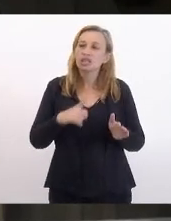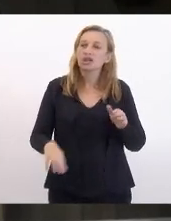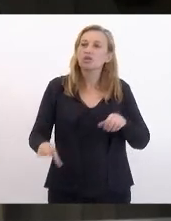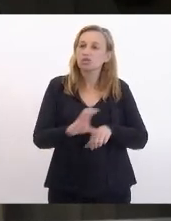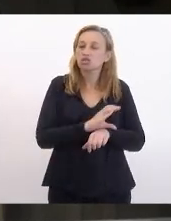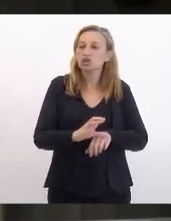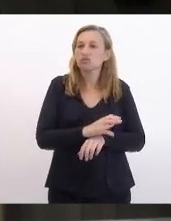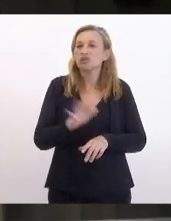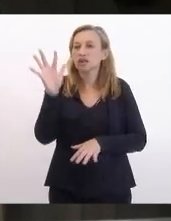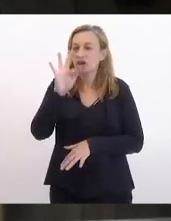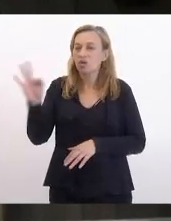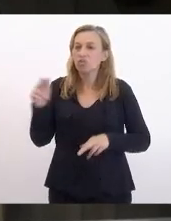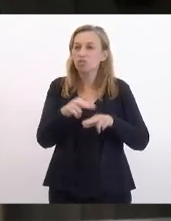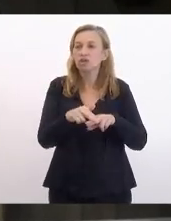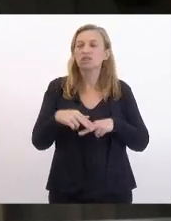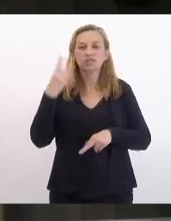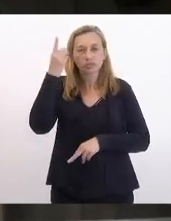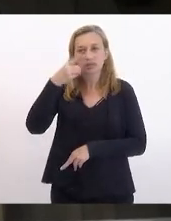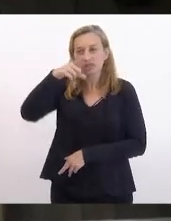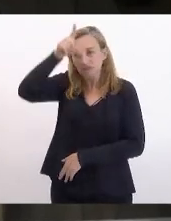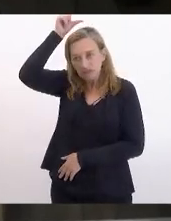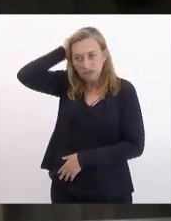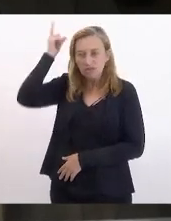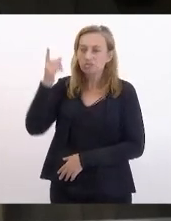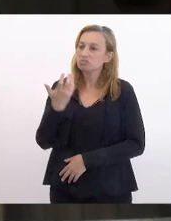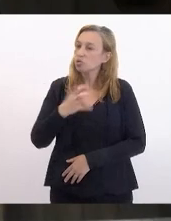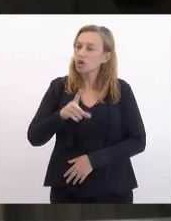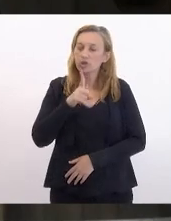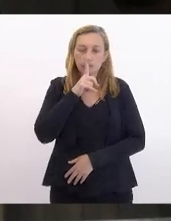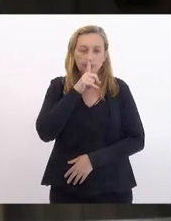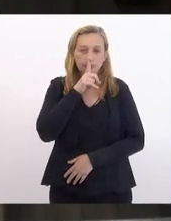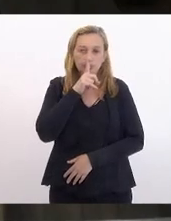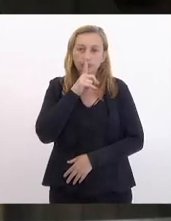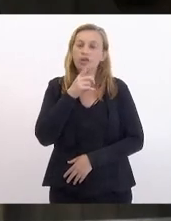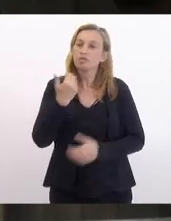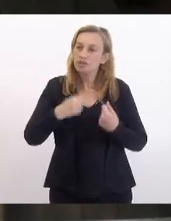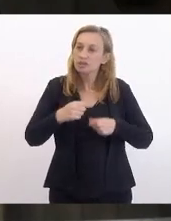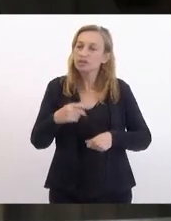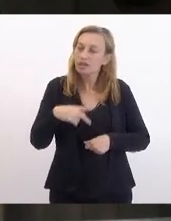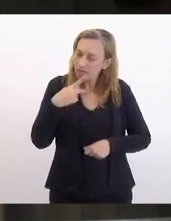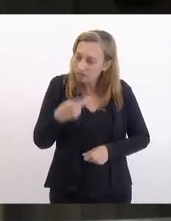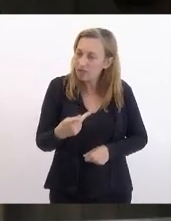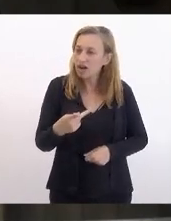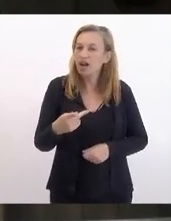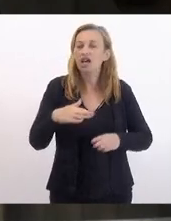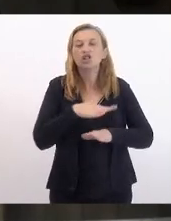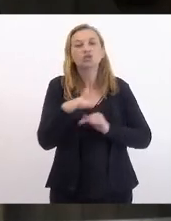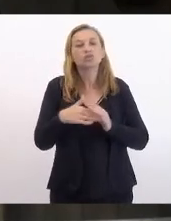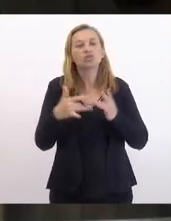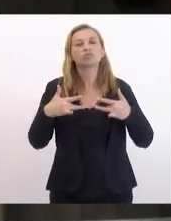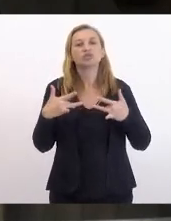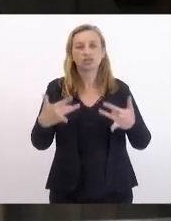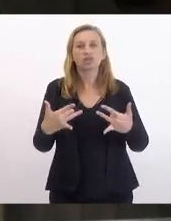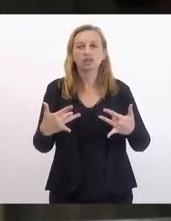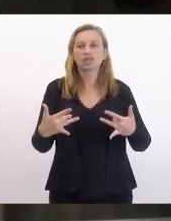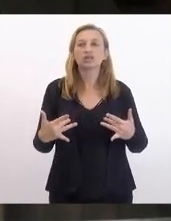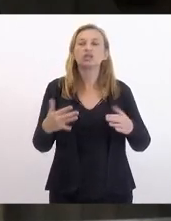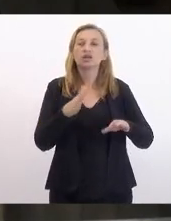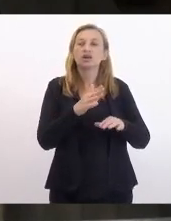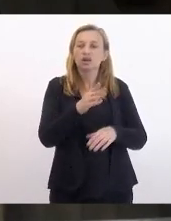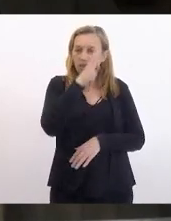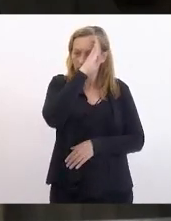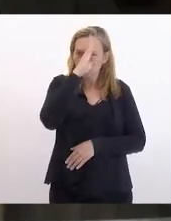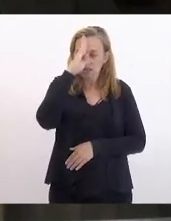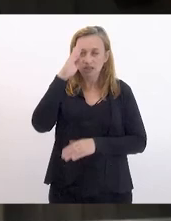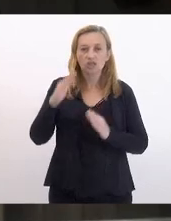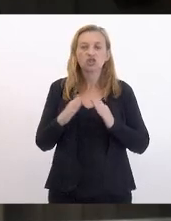Constituição Federal por isso Deputado Luiz Paulo não quero deixar passar em silêncio essa denúncia esse fato toda minha solidariedade à comunidade acadêmica a